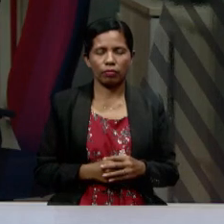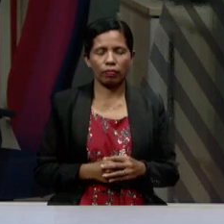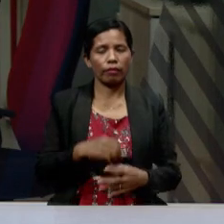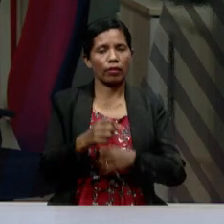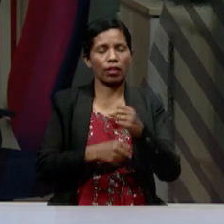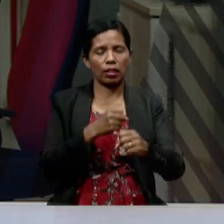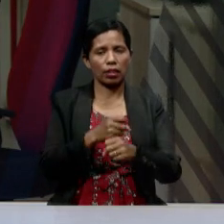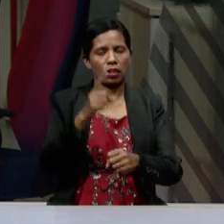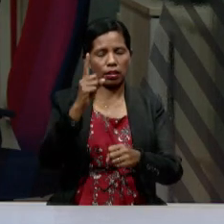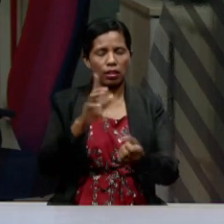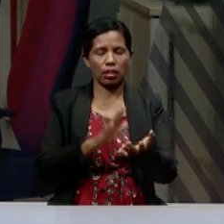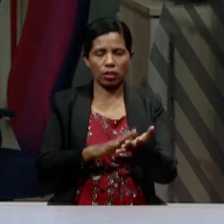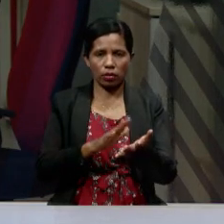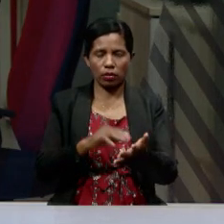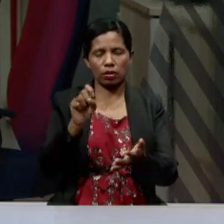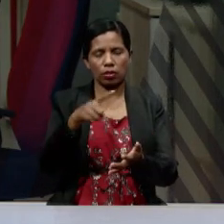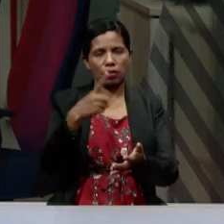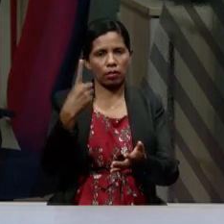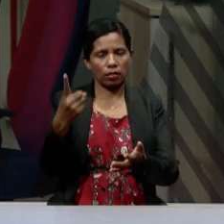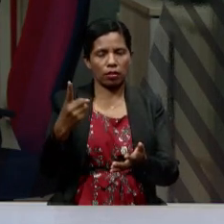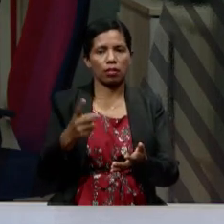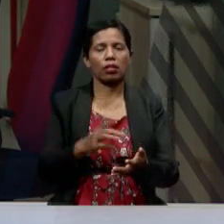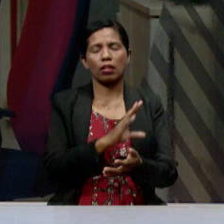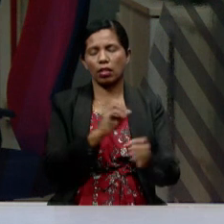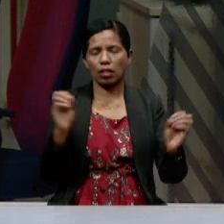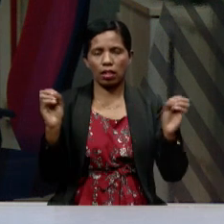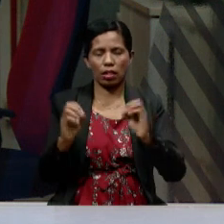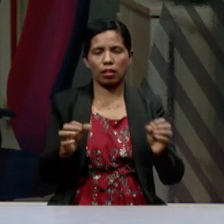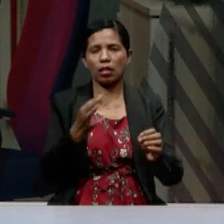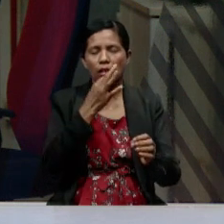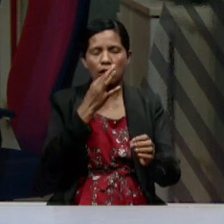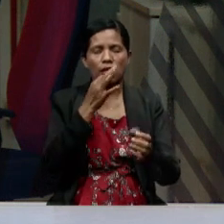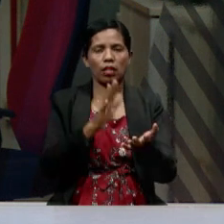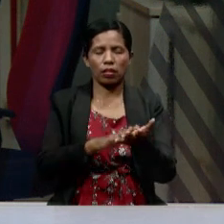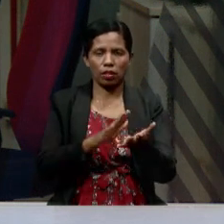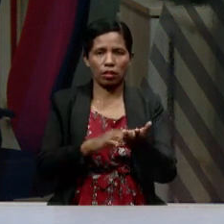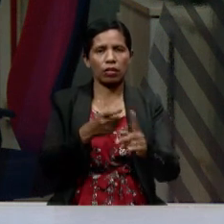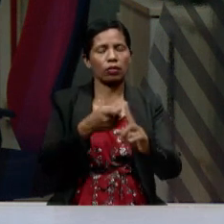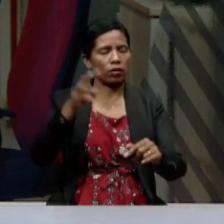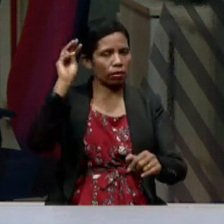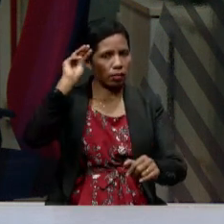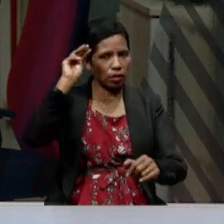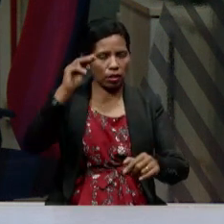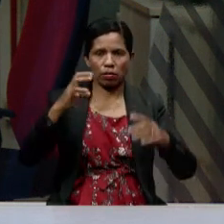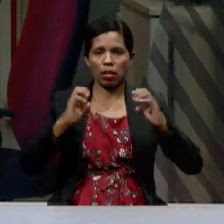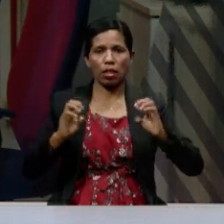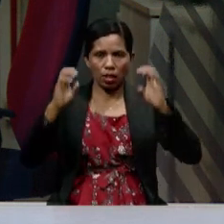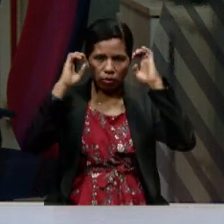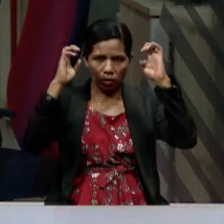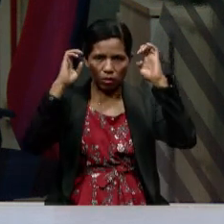Tinang deona Eskola Básico Filial número 11 Beduku, laheta merenda escolar husi Ministério Educação.